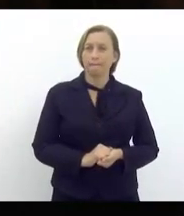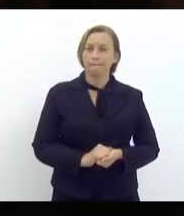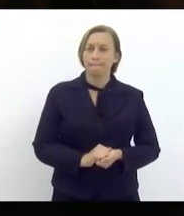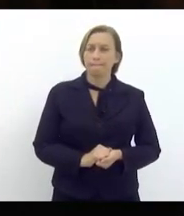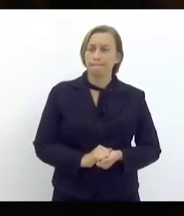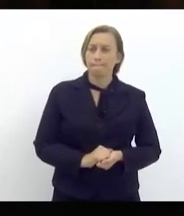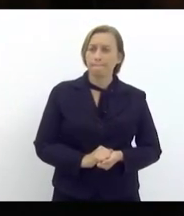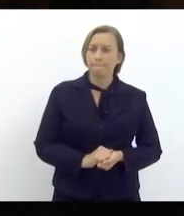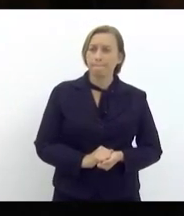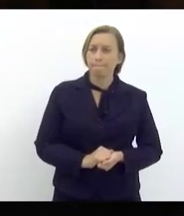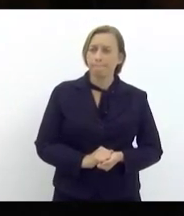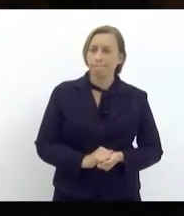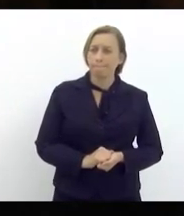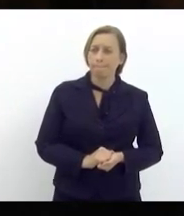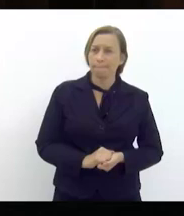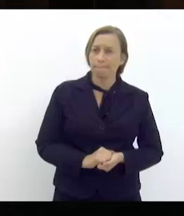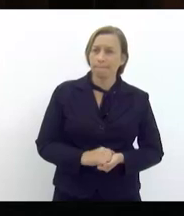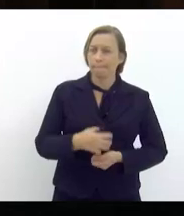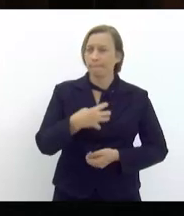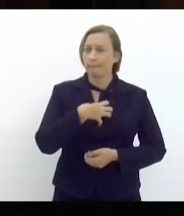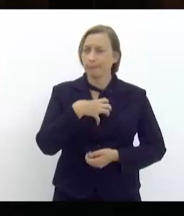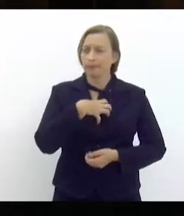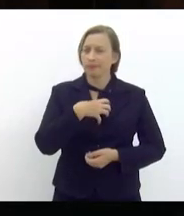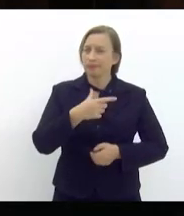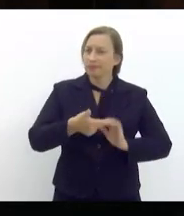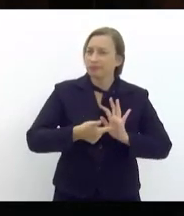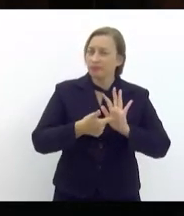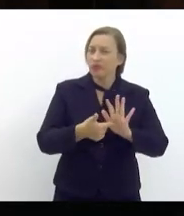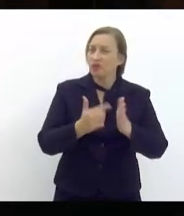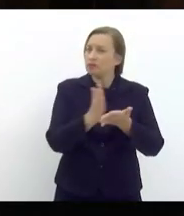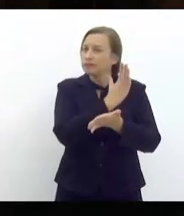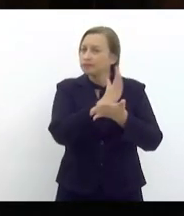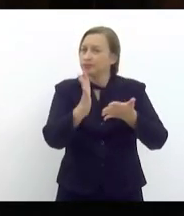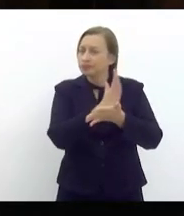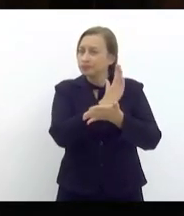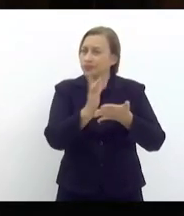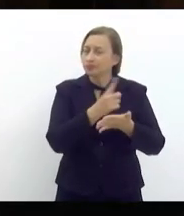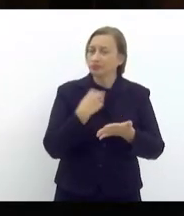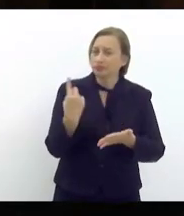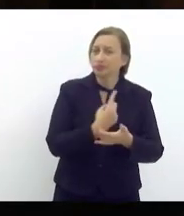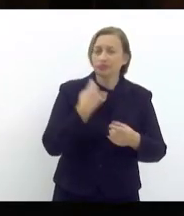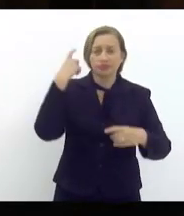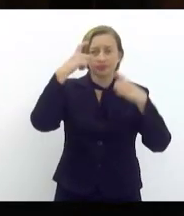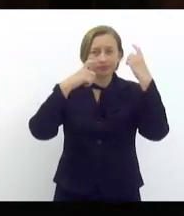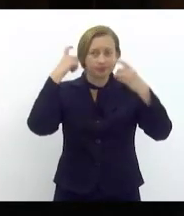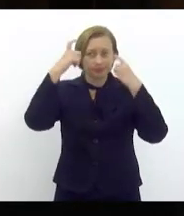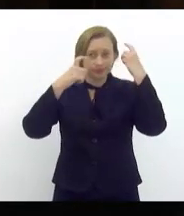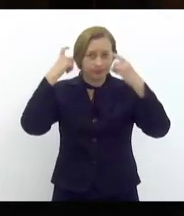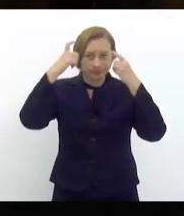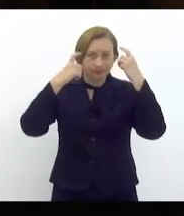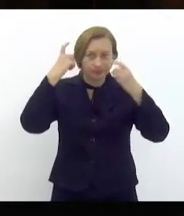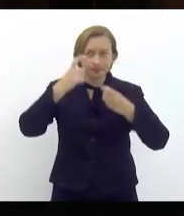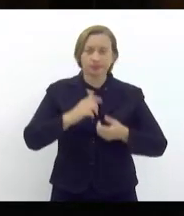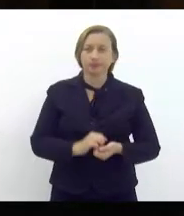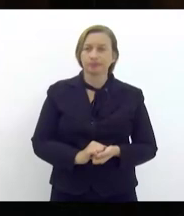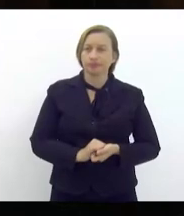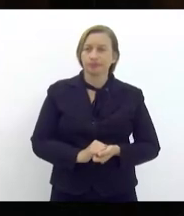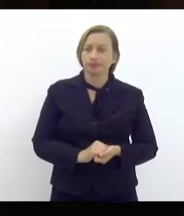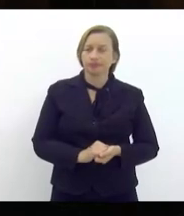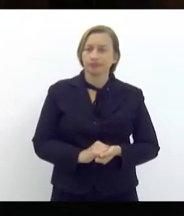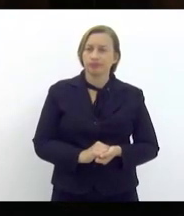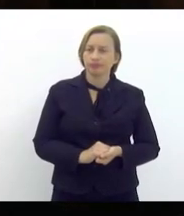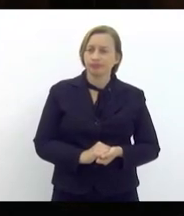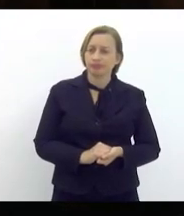Nesse sentido gostaria de destacar algumas das nossas preocupações que se viram